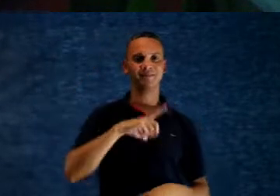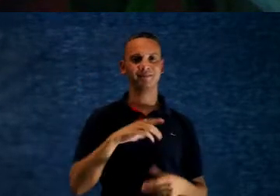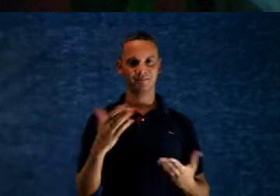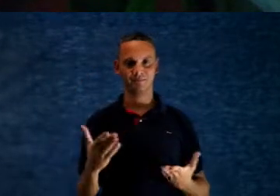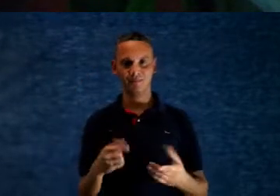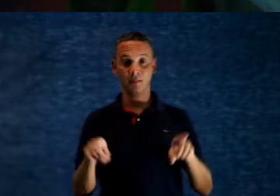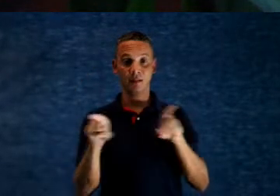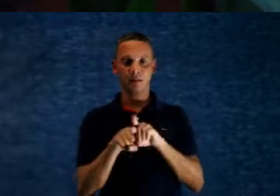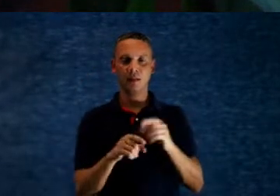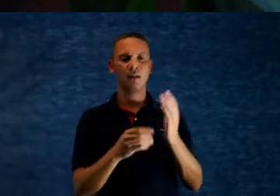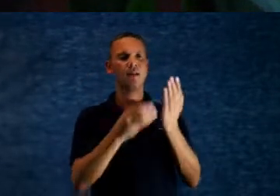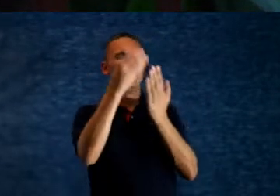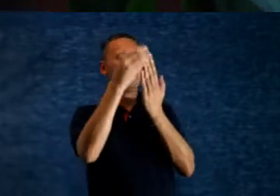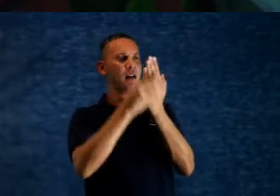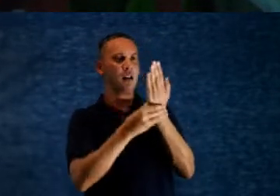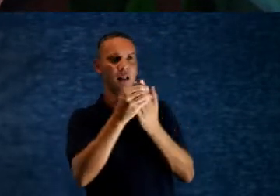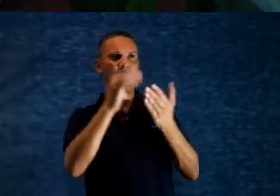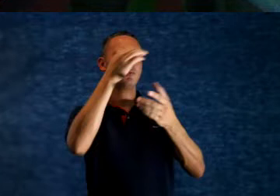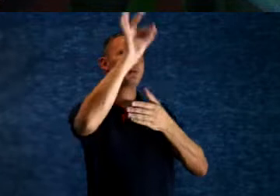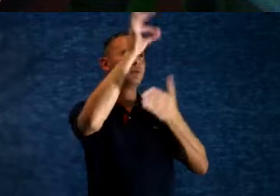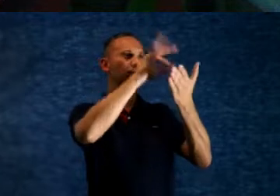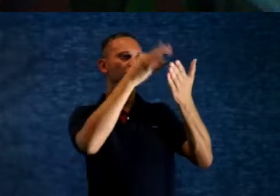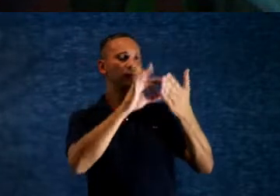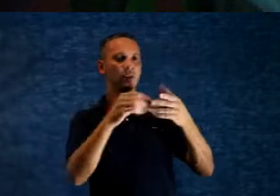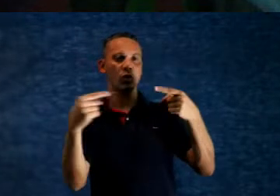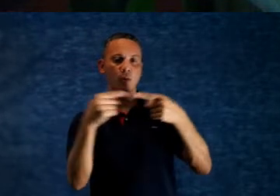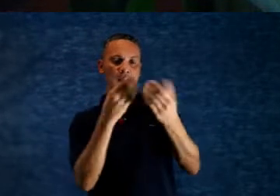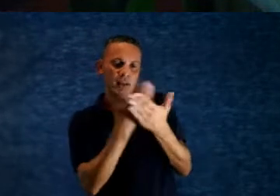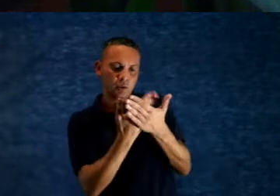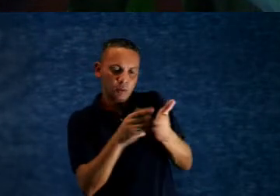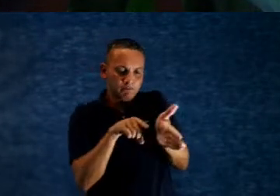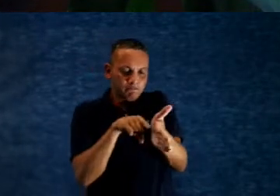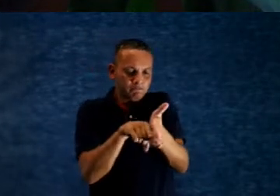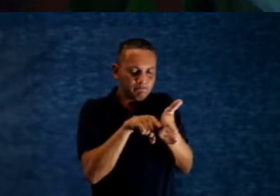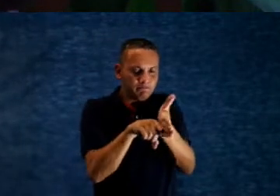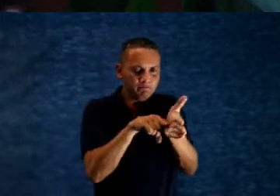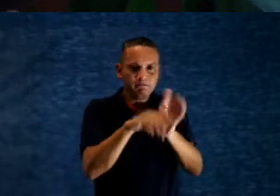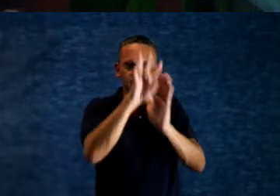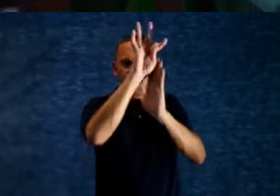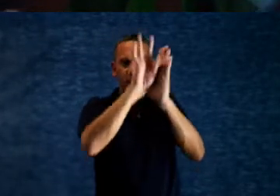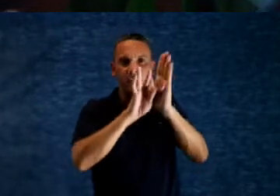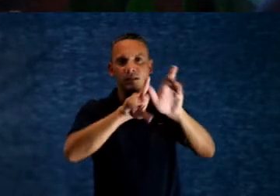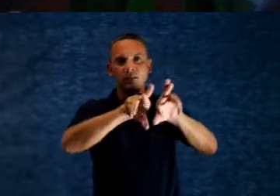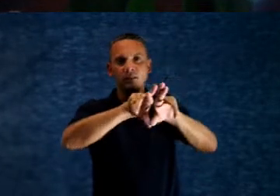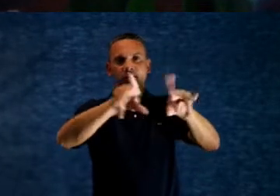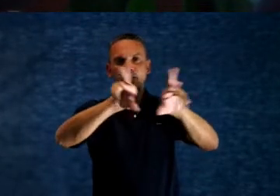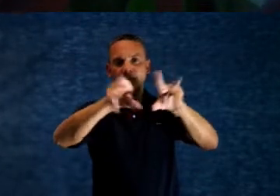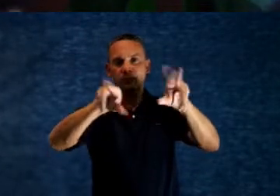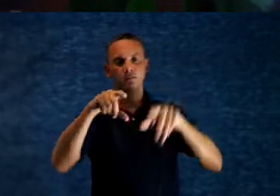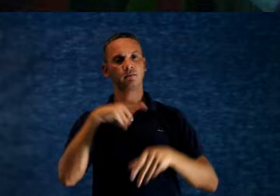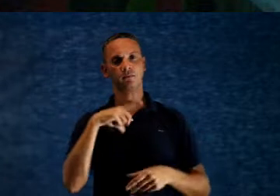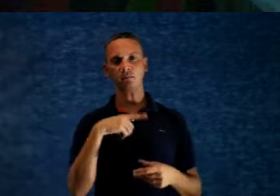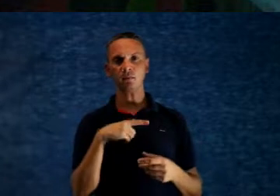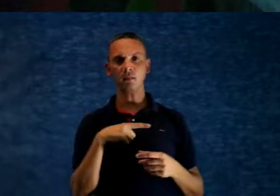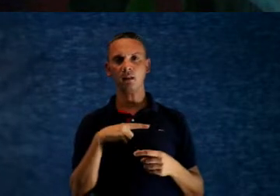o prefácio de um livro requer cuidadoso estudo do texto proposto e nele procurar inserir